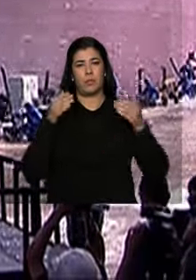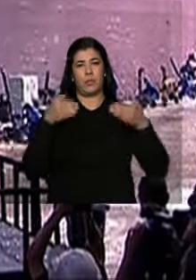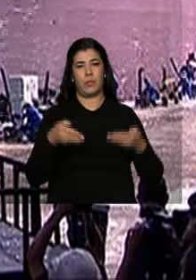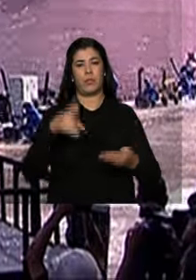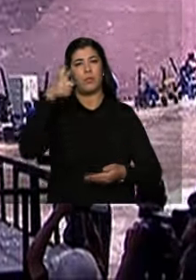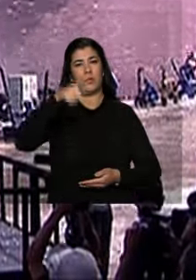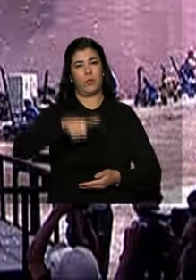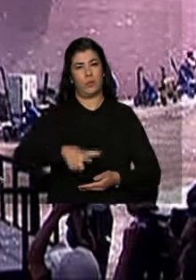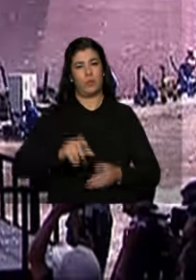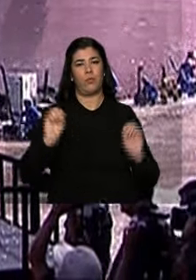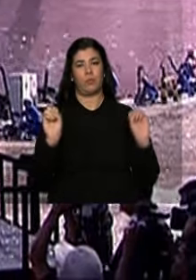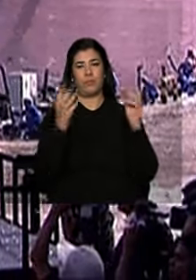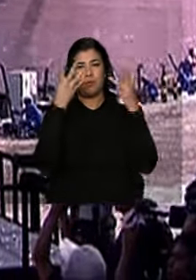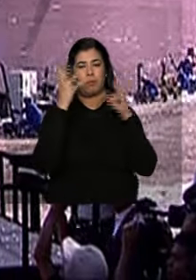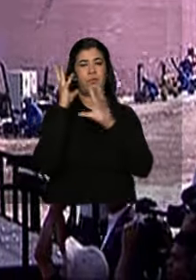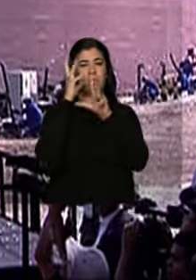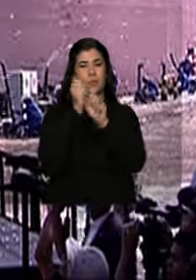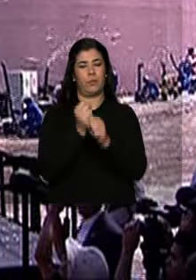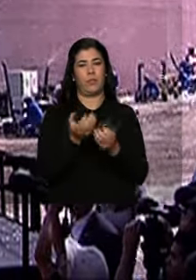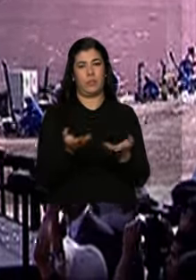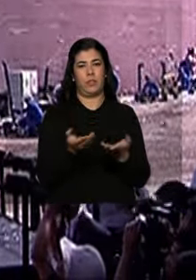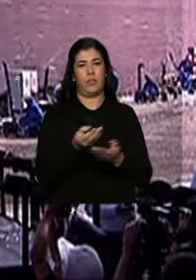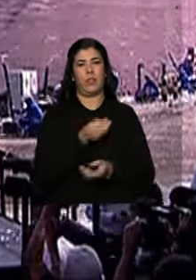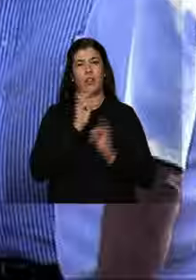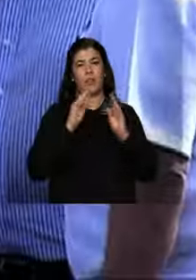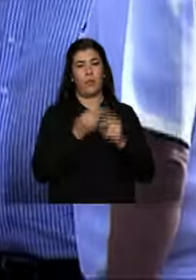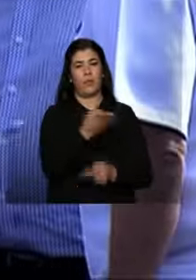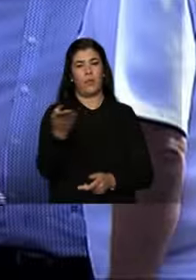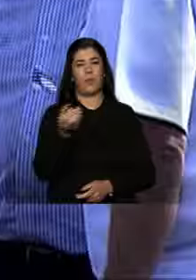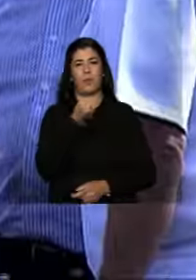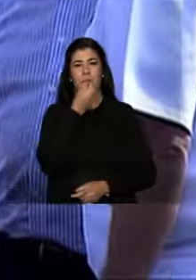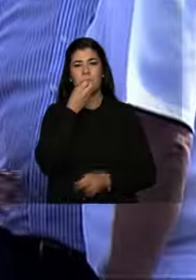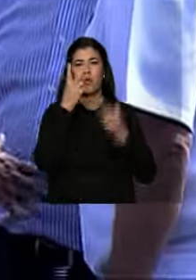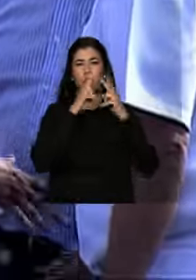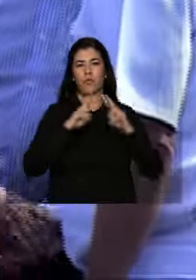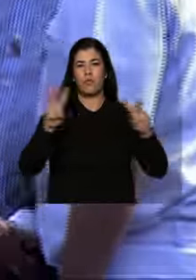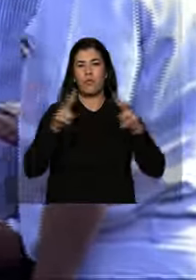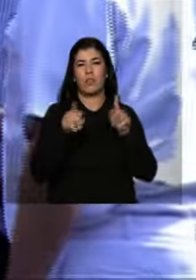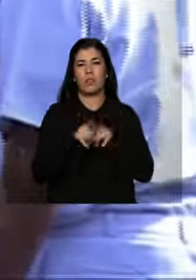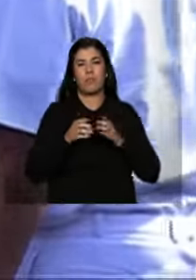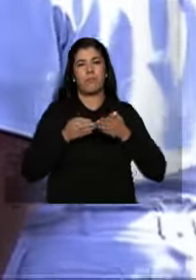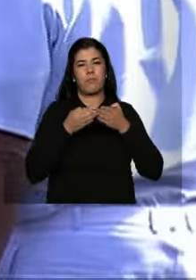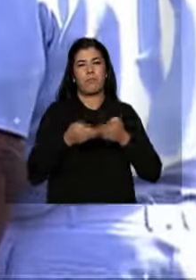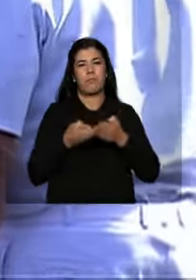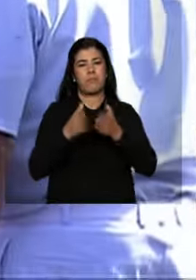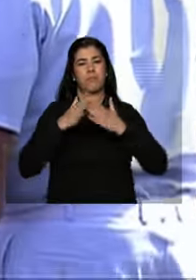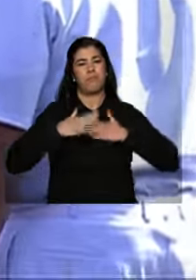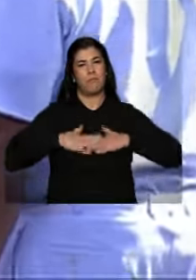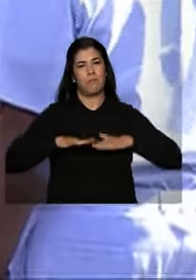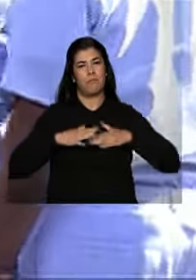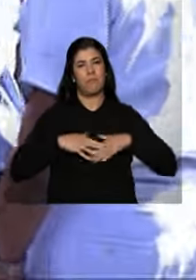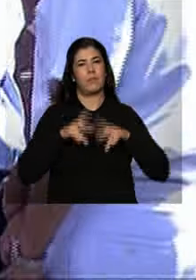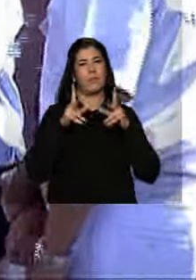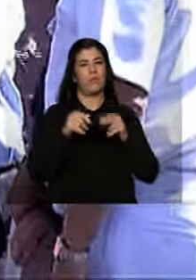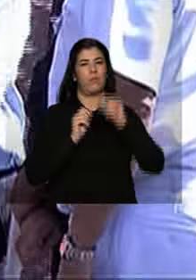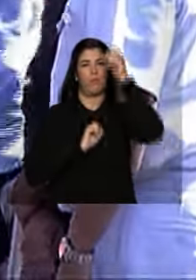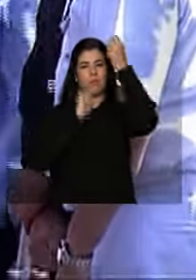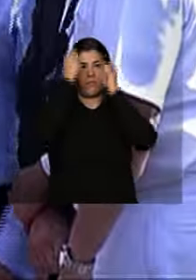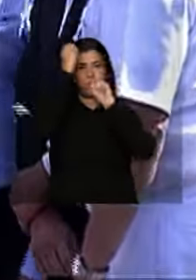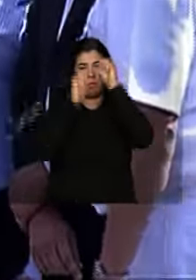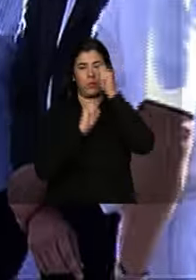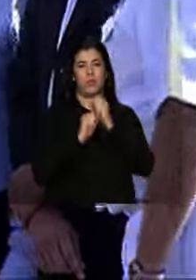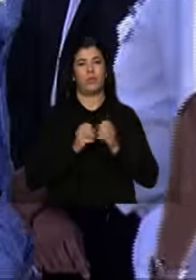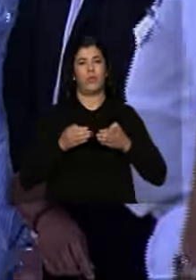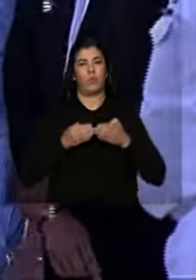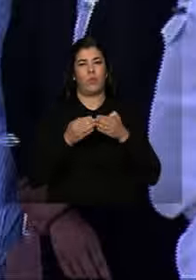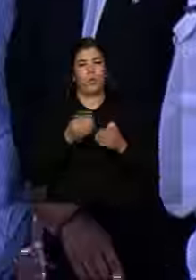de mais este momento histórico. A todos, bons ventos e mares tranquilos, com a indústria naval